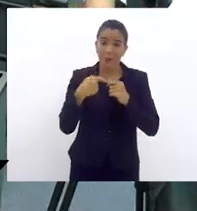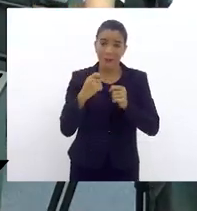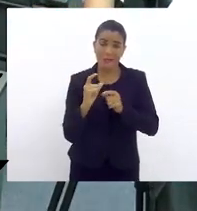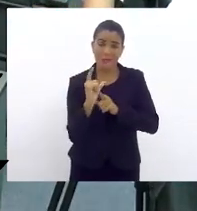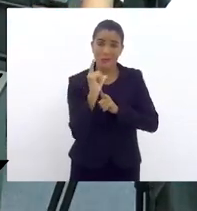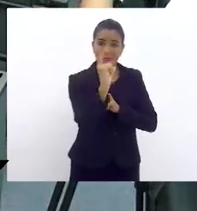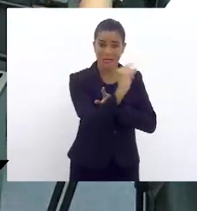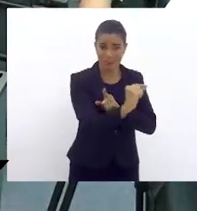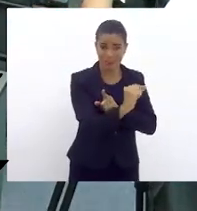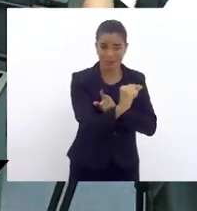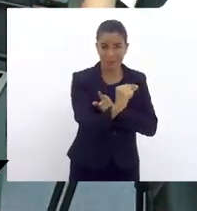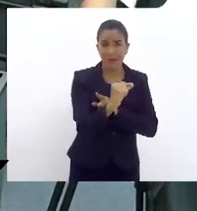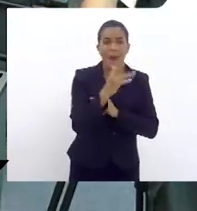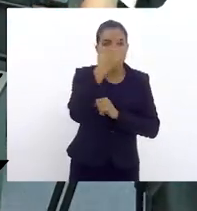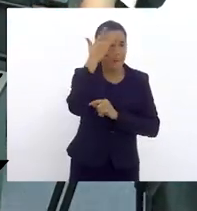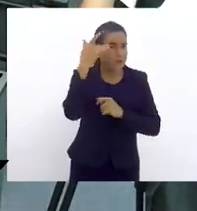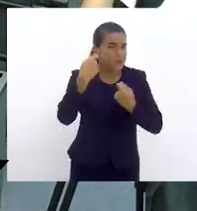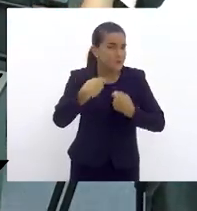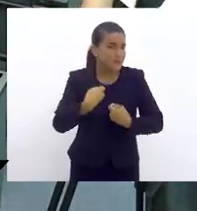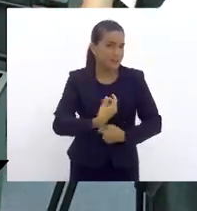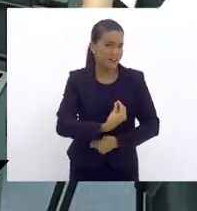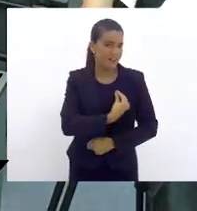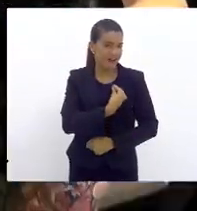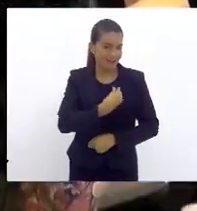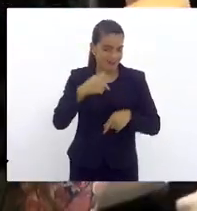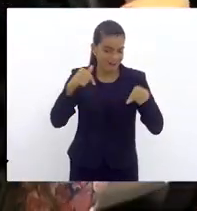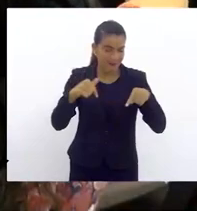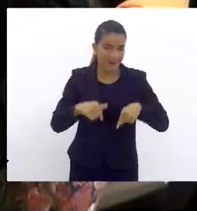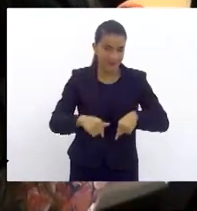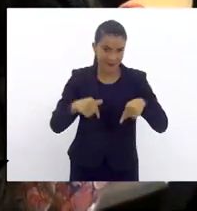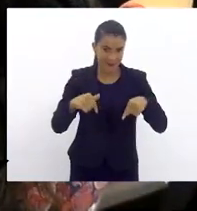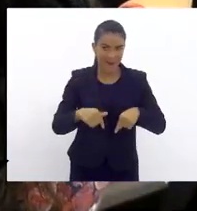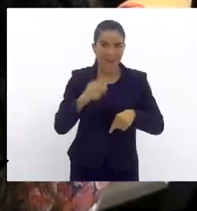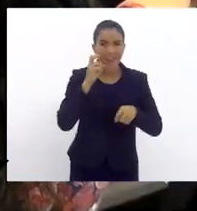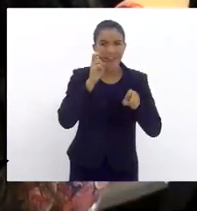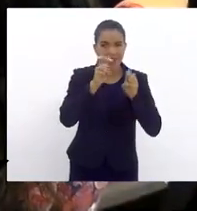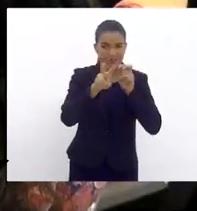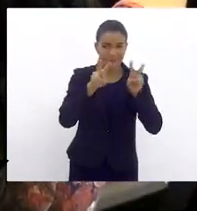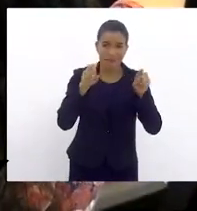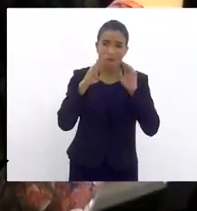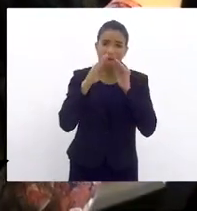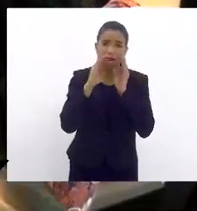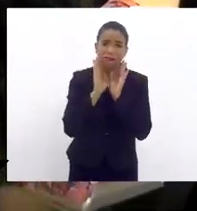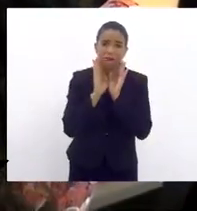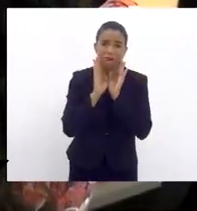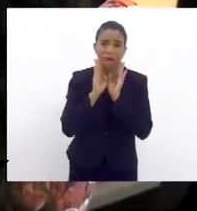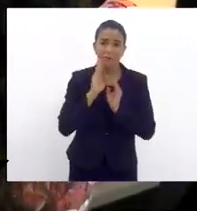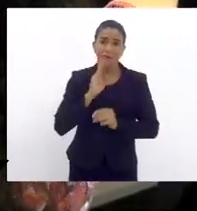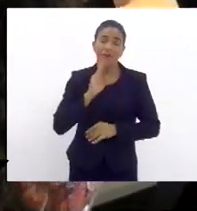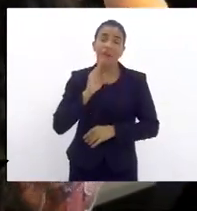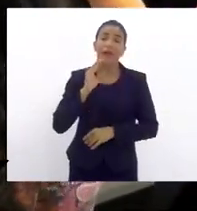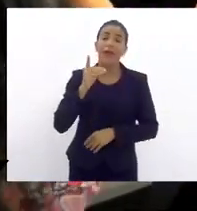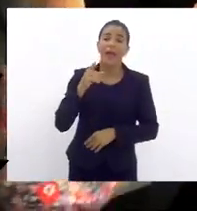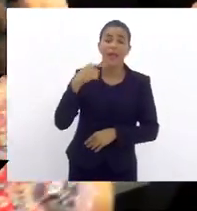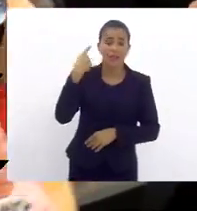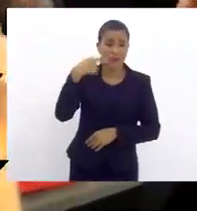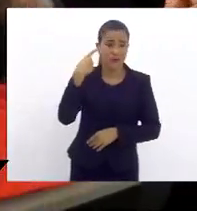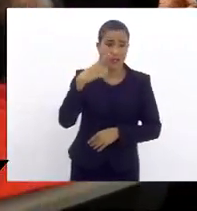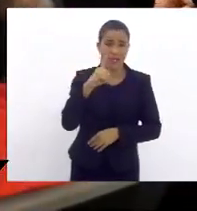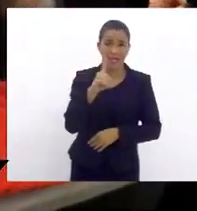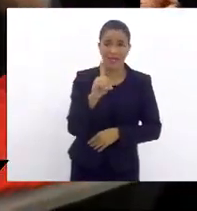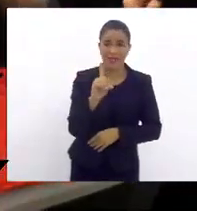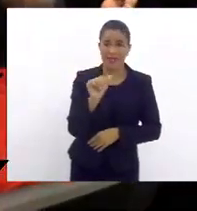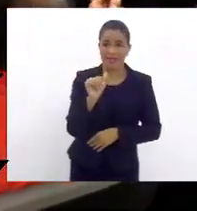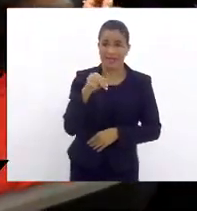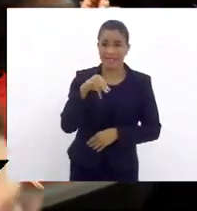ausentar Quem deveria estar aqui e eu até consigo ver as caras de decepção era Doutora Danielle Silva que é a pessoa